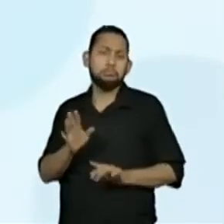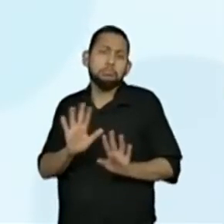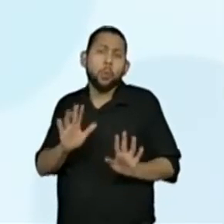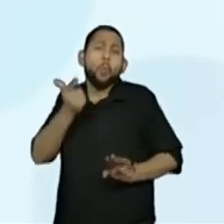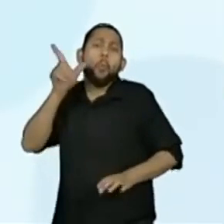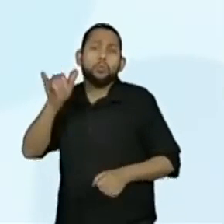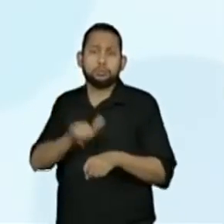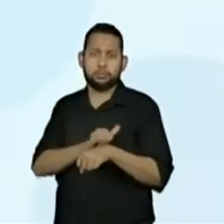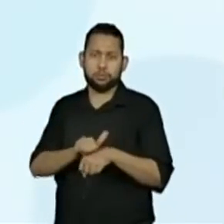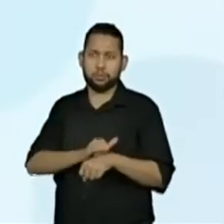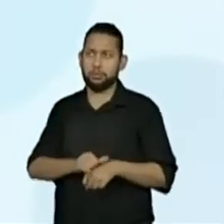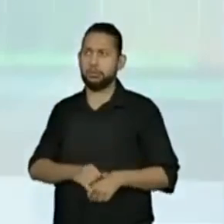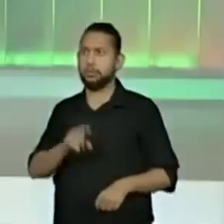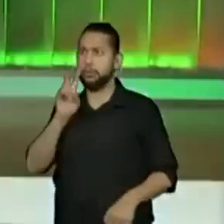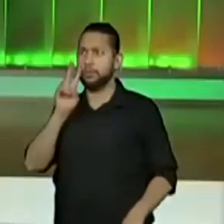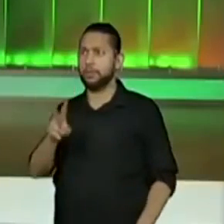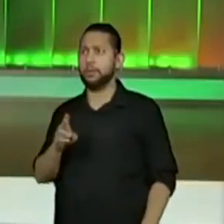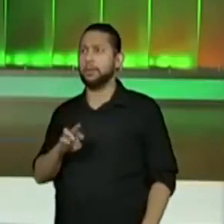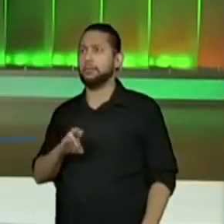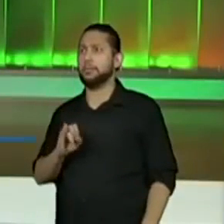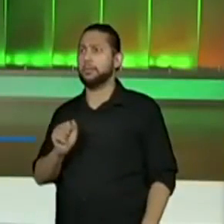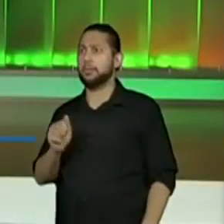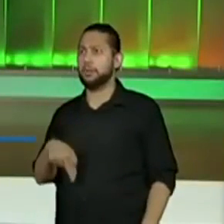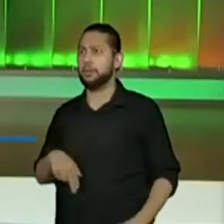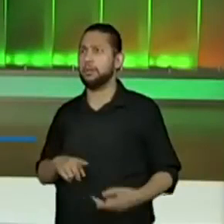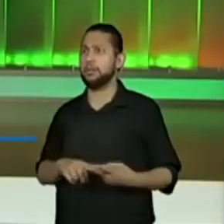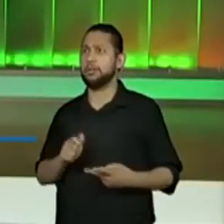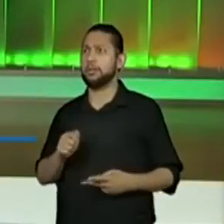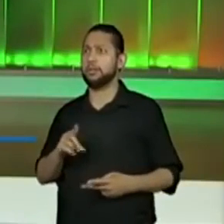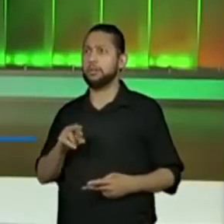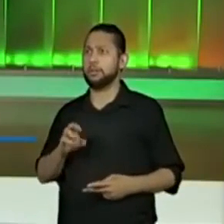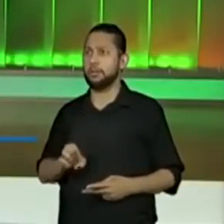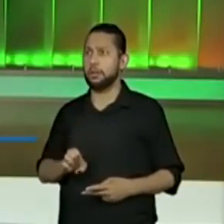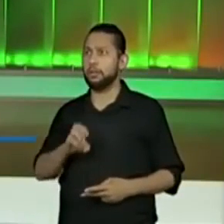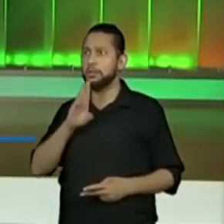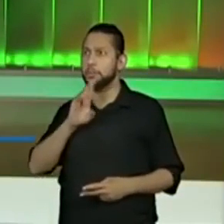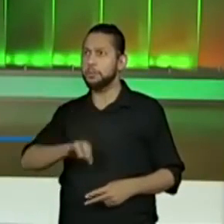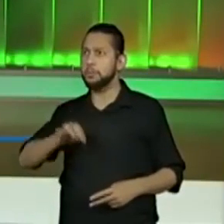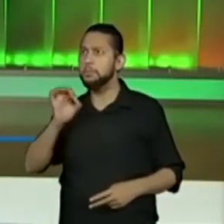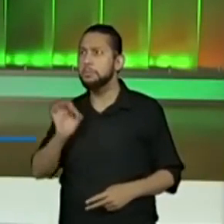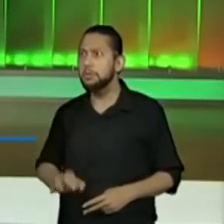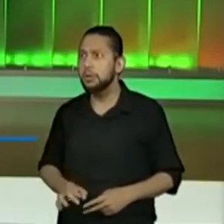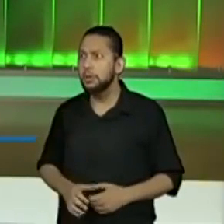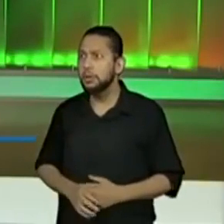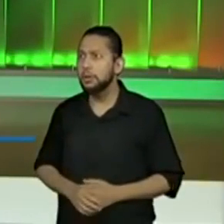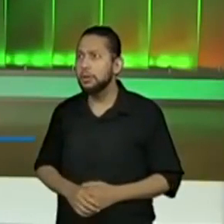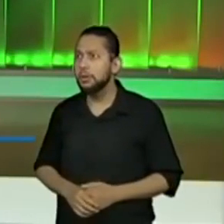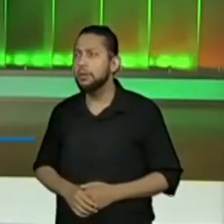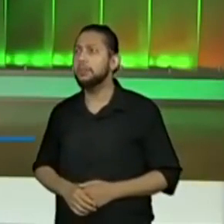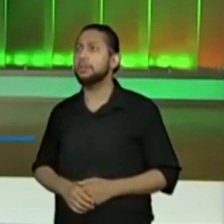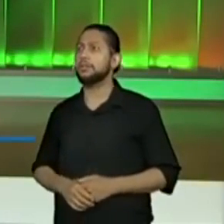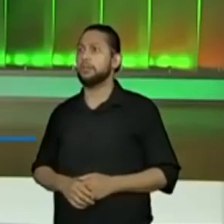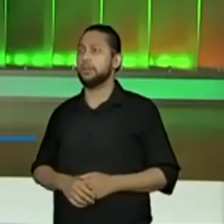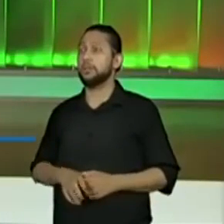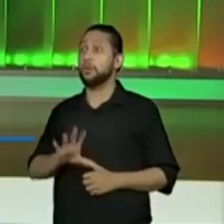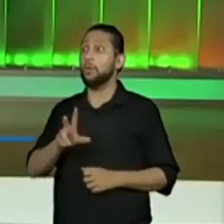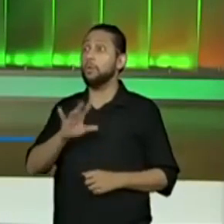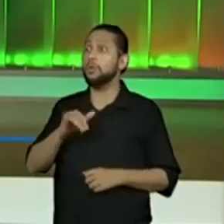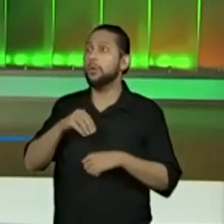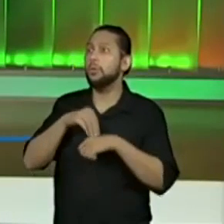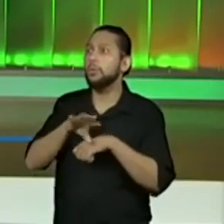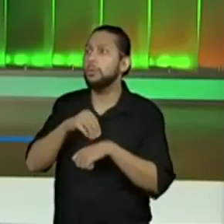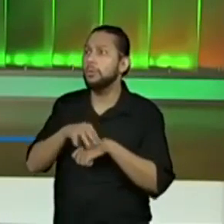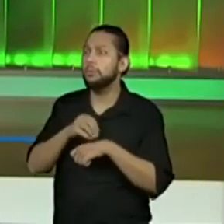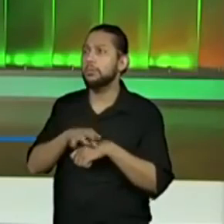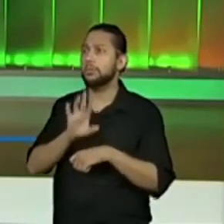ó o André o Brian Ana Luiza estão trazendo a resposta correta eu vou dar uma sugestão